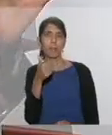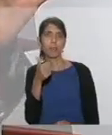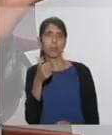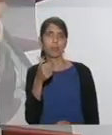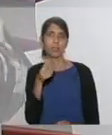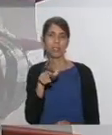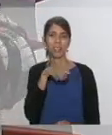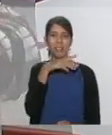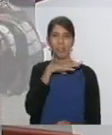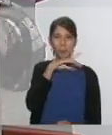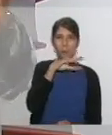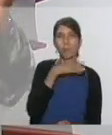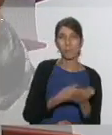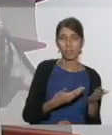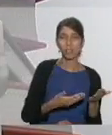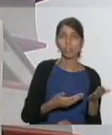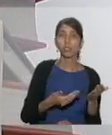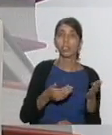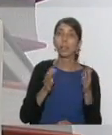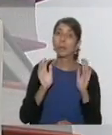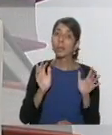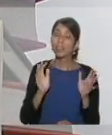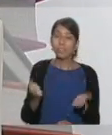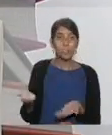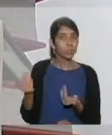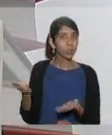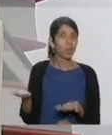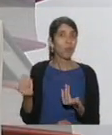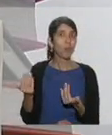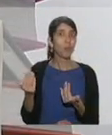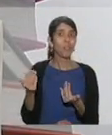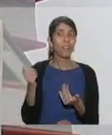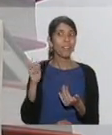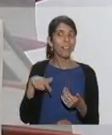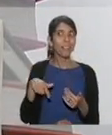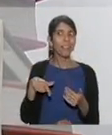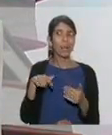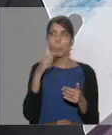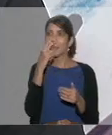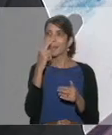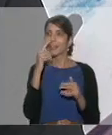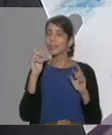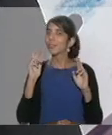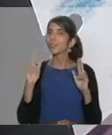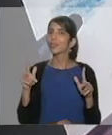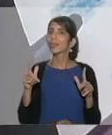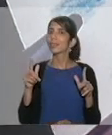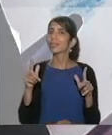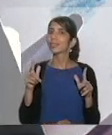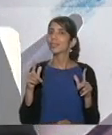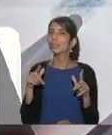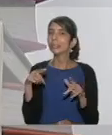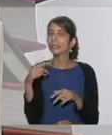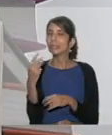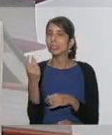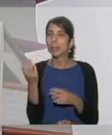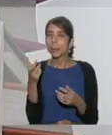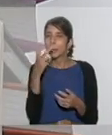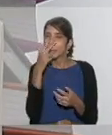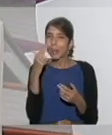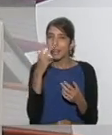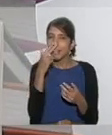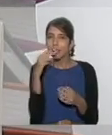mocinho sempre ganha, o vilão perde e tal. Já no jovem, é isso que eu acho assim... É o cinza. É muito